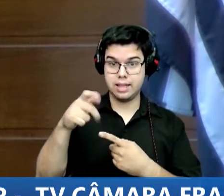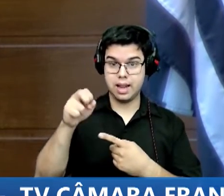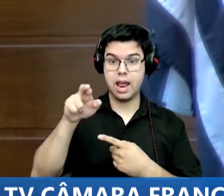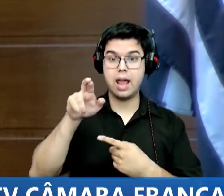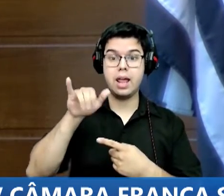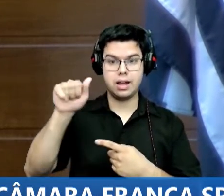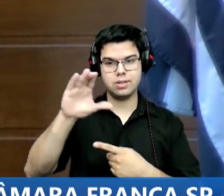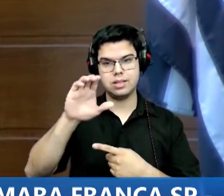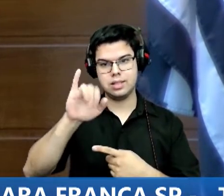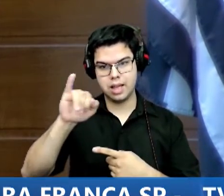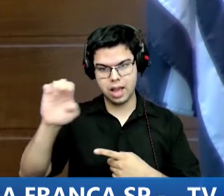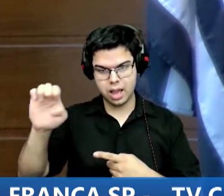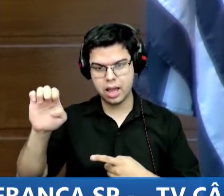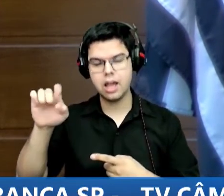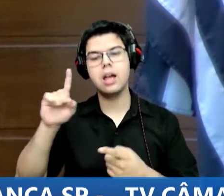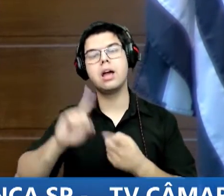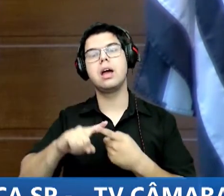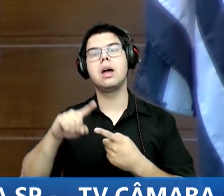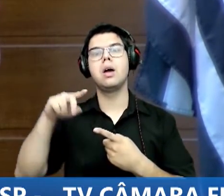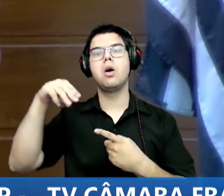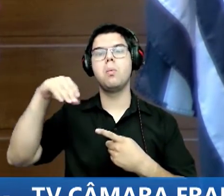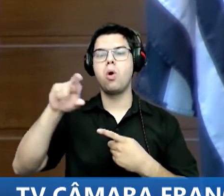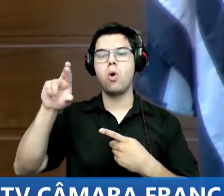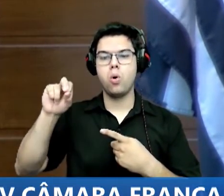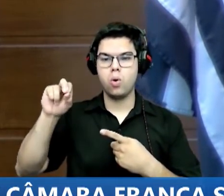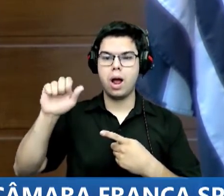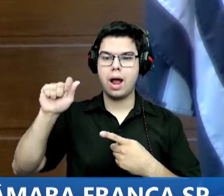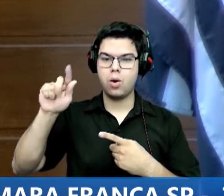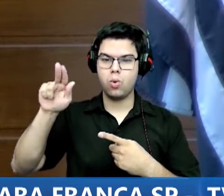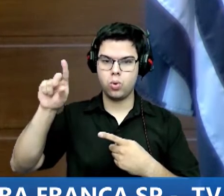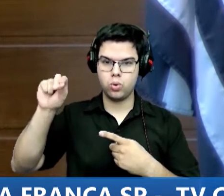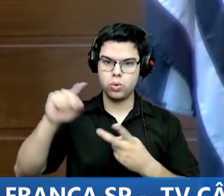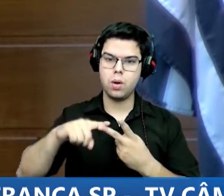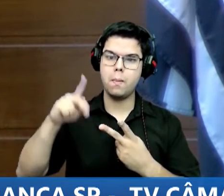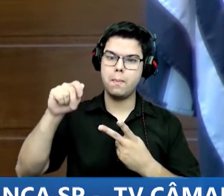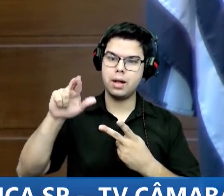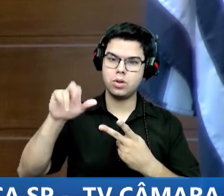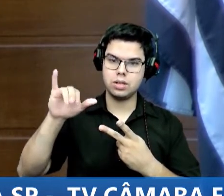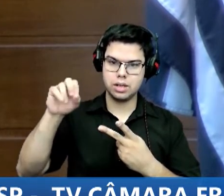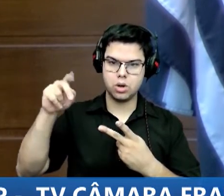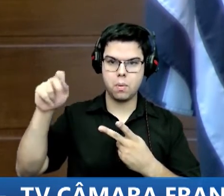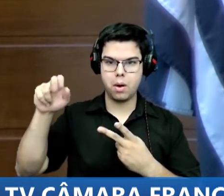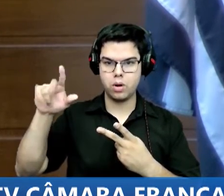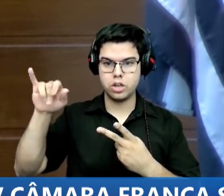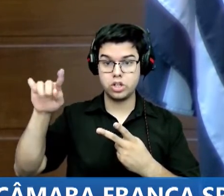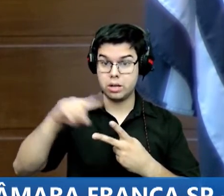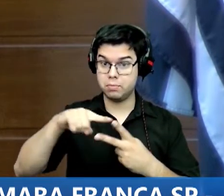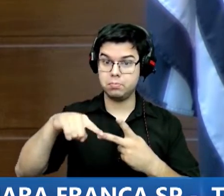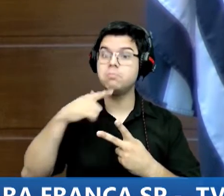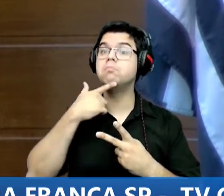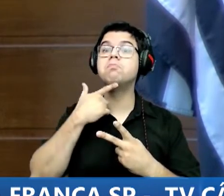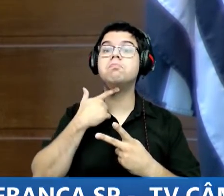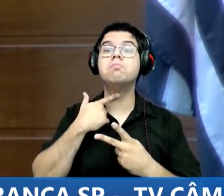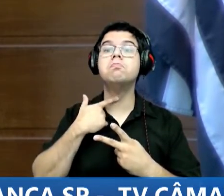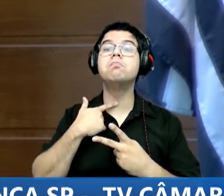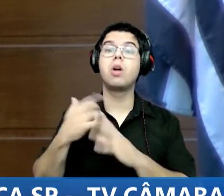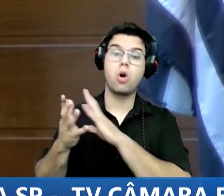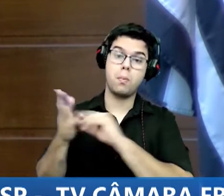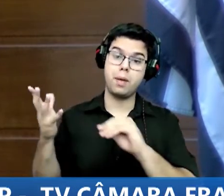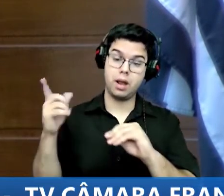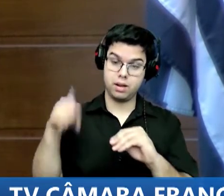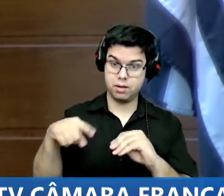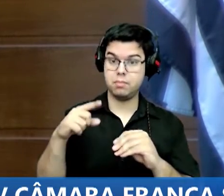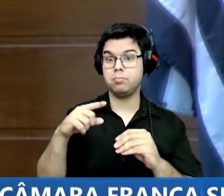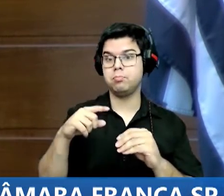e Morro Agudo tem a intenção de copiar o modelo do Primeira Chance. O Primeira Chance hoje ele decorre de uma decisão judicial, mas ele pode